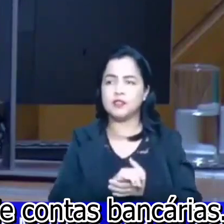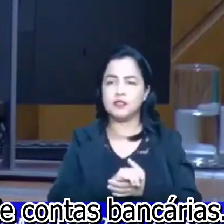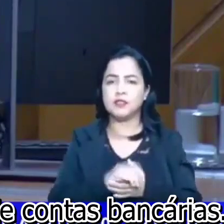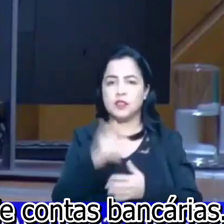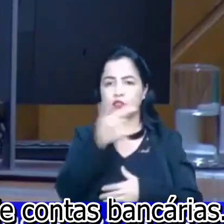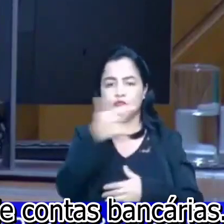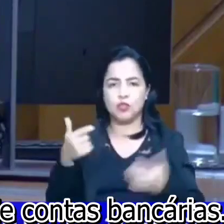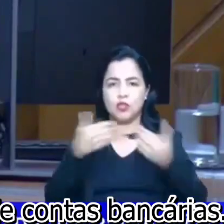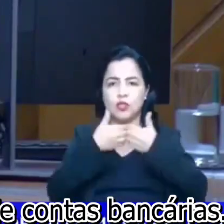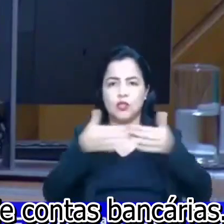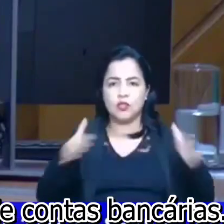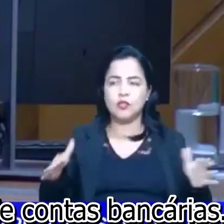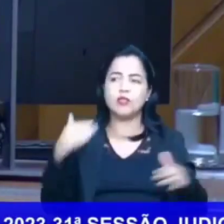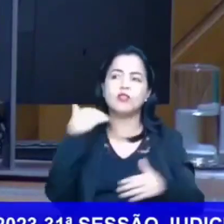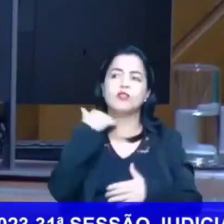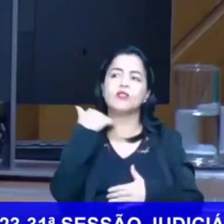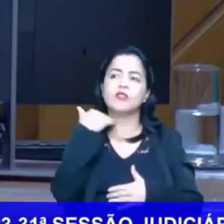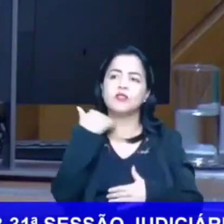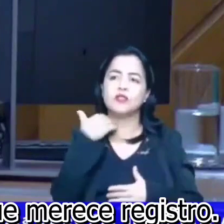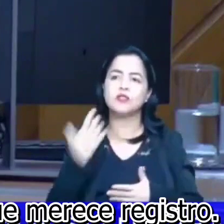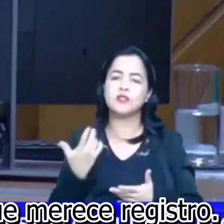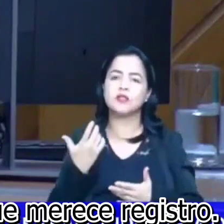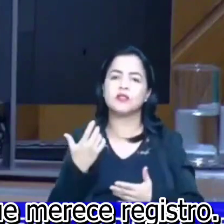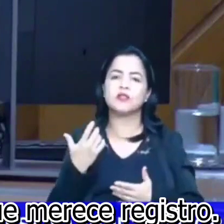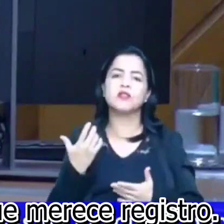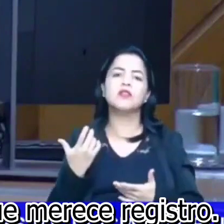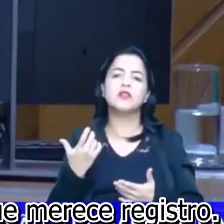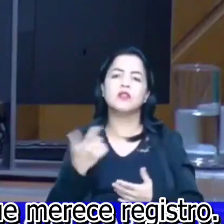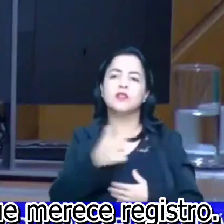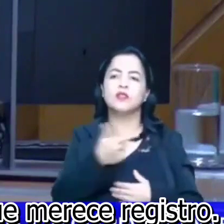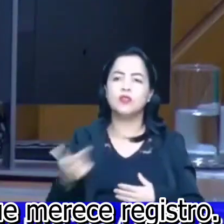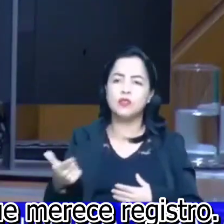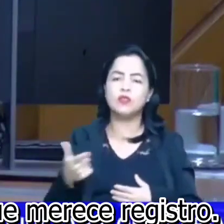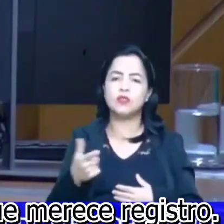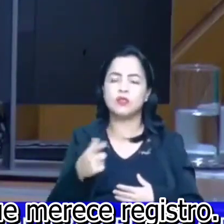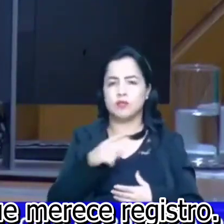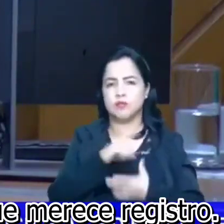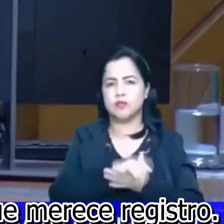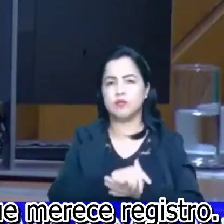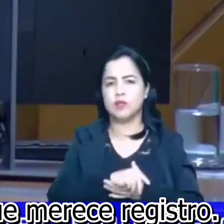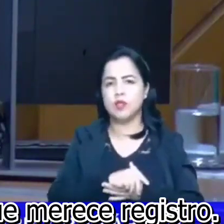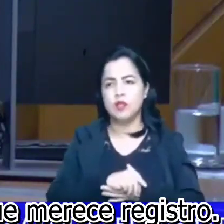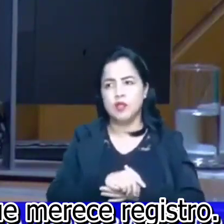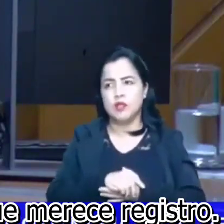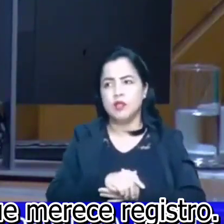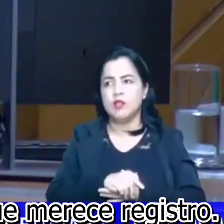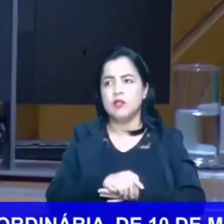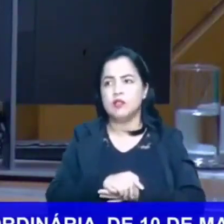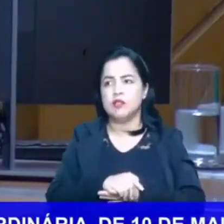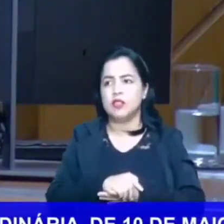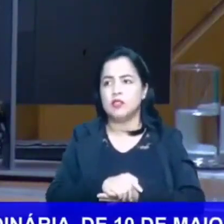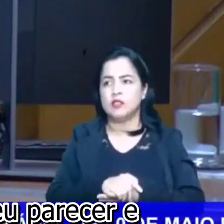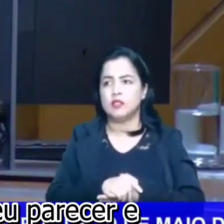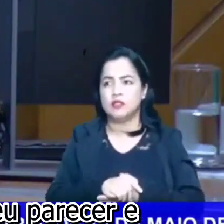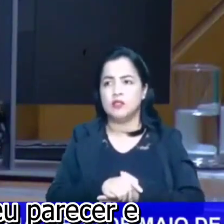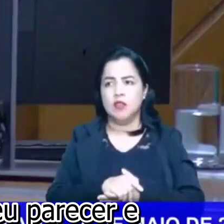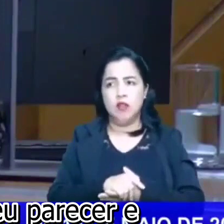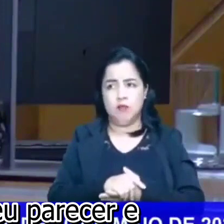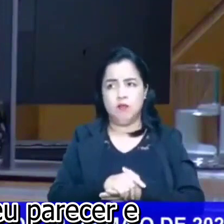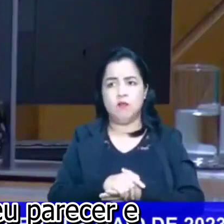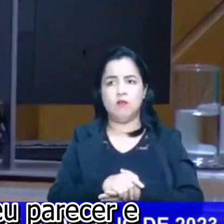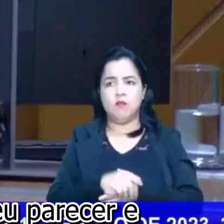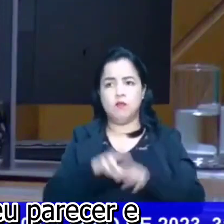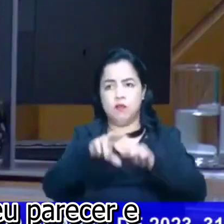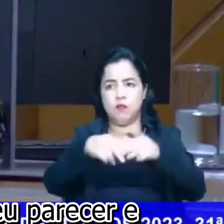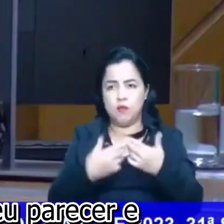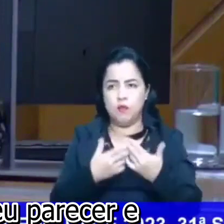houve abertura de contas bancárias. Então, essa é a primeira circunstância que merece registro. Por isso, o Ministério